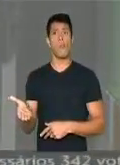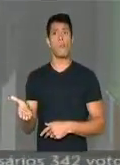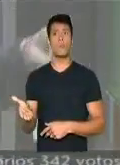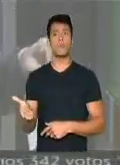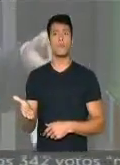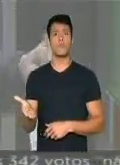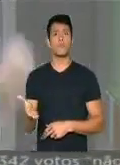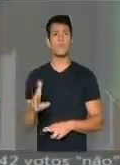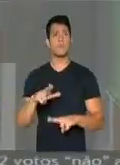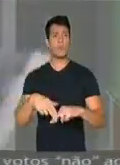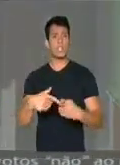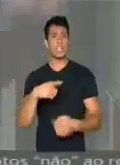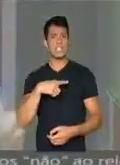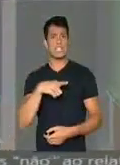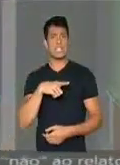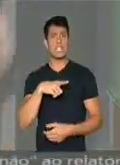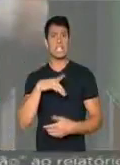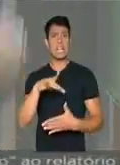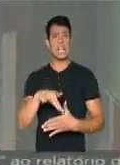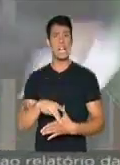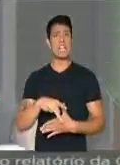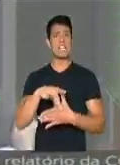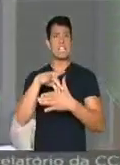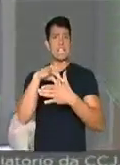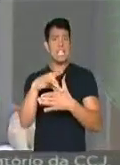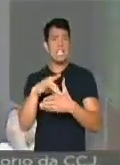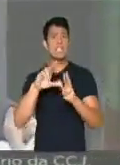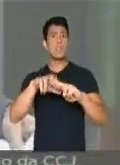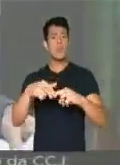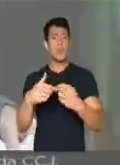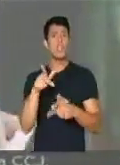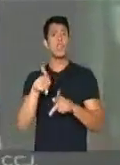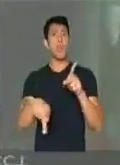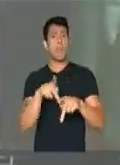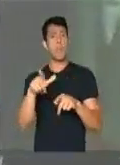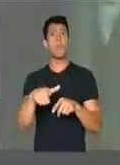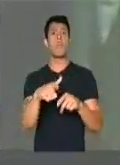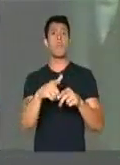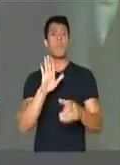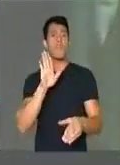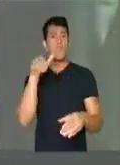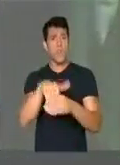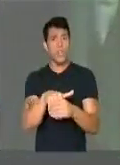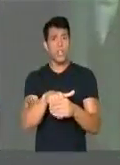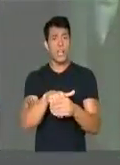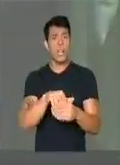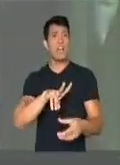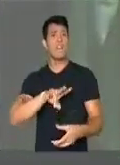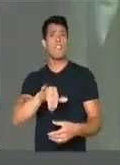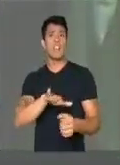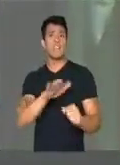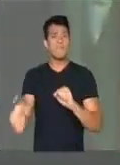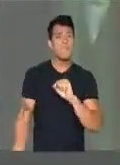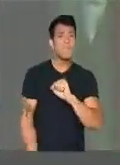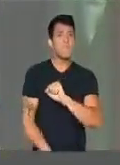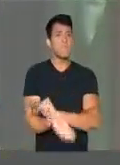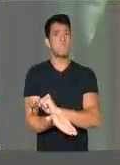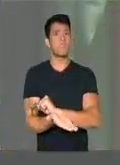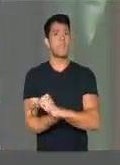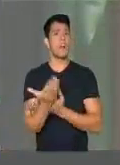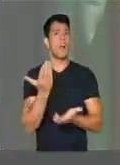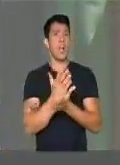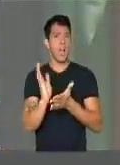na autoridade de um mandato parlamentar dado pelo povo, passar, jogar para baixo do